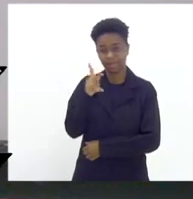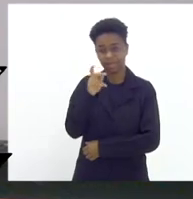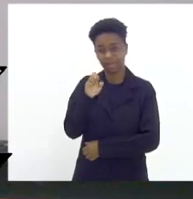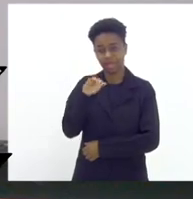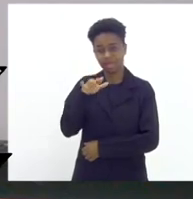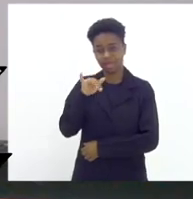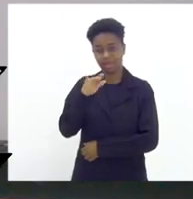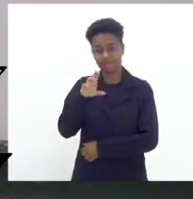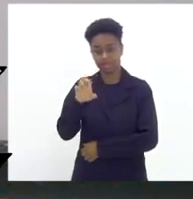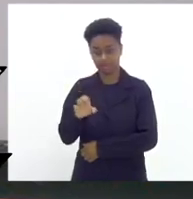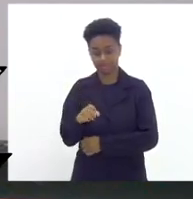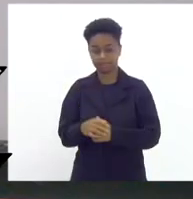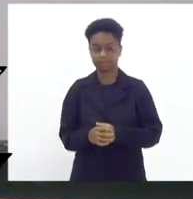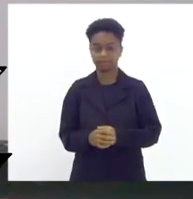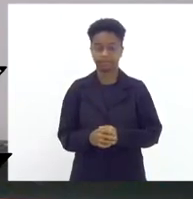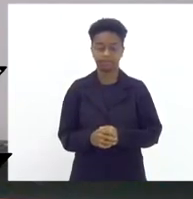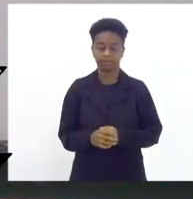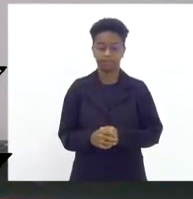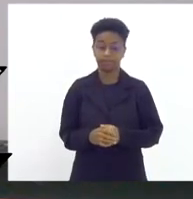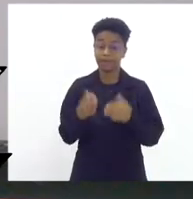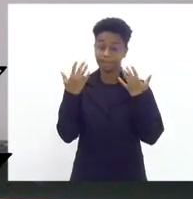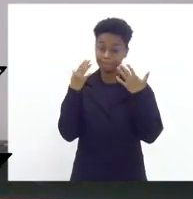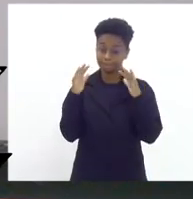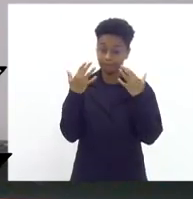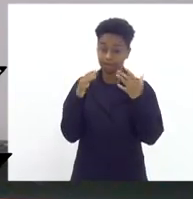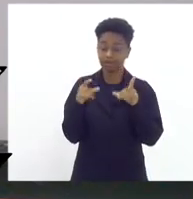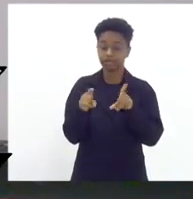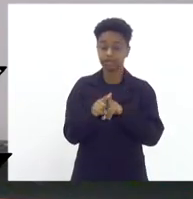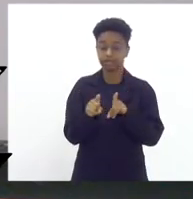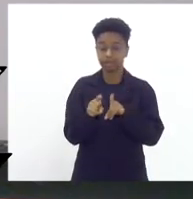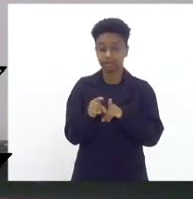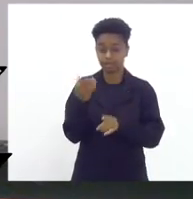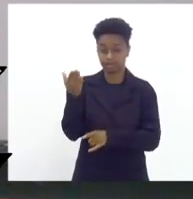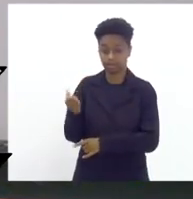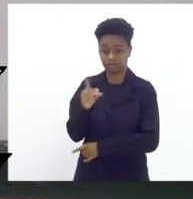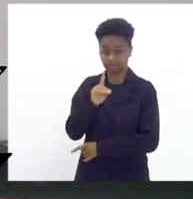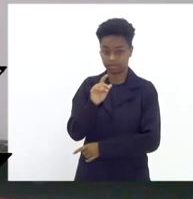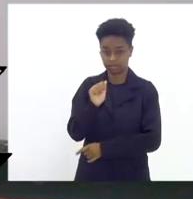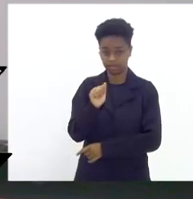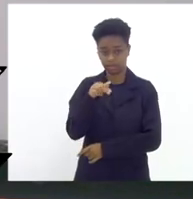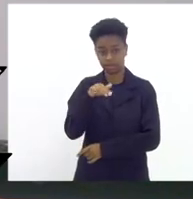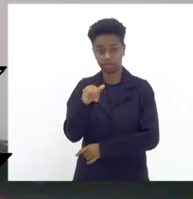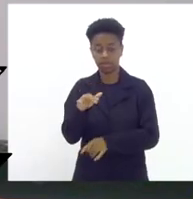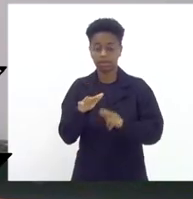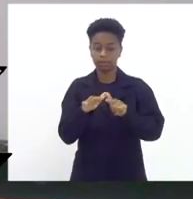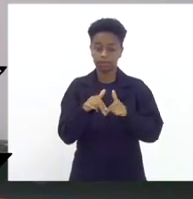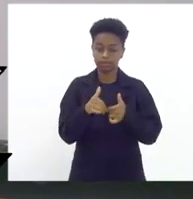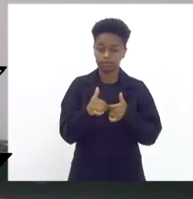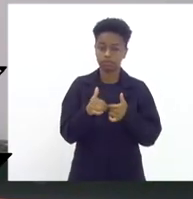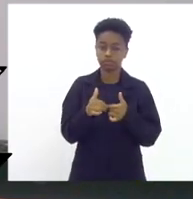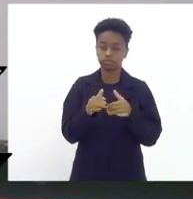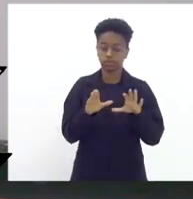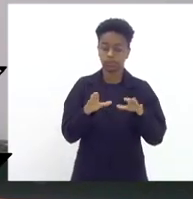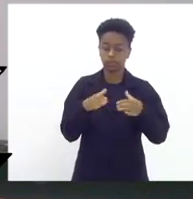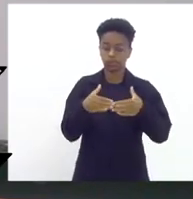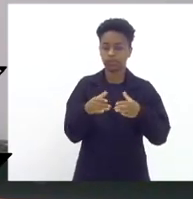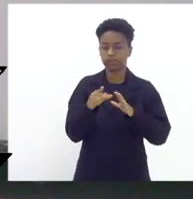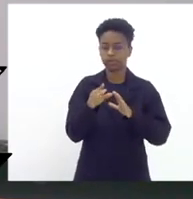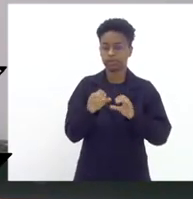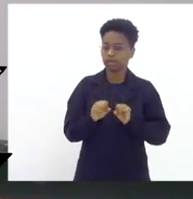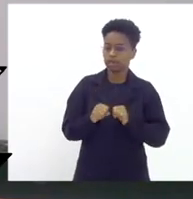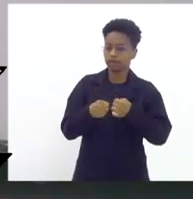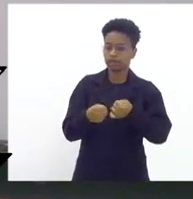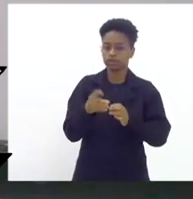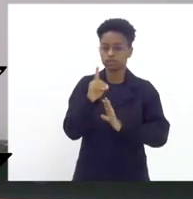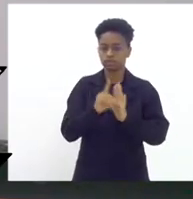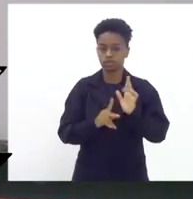parceiro Parabéns isso também é mandado pelo iniciativa da comissão de defesa dos direitos humanos